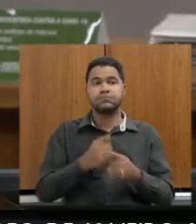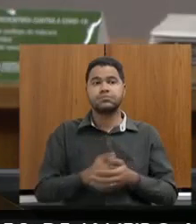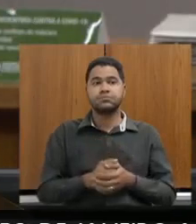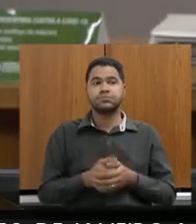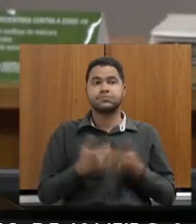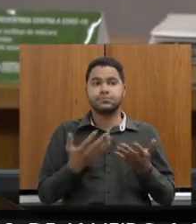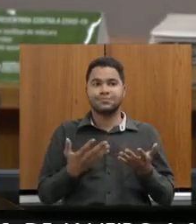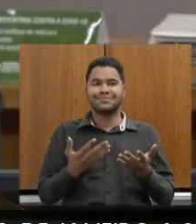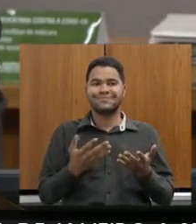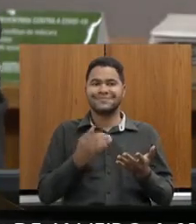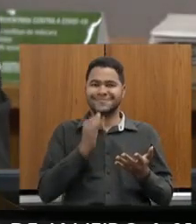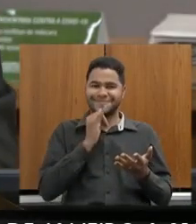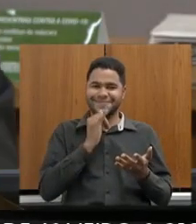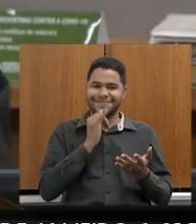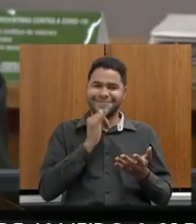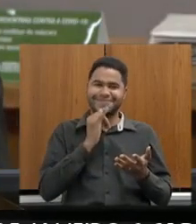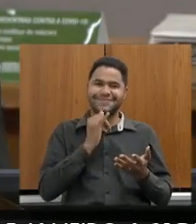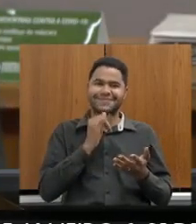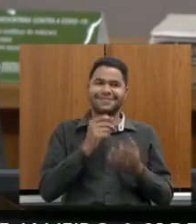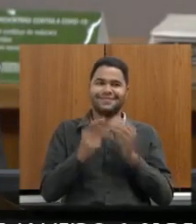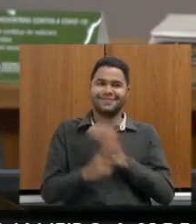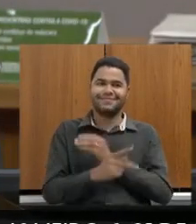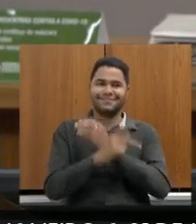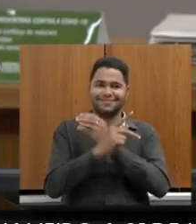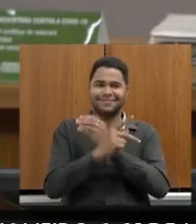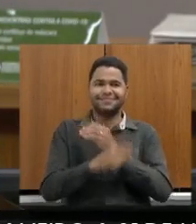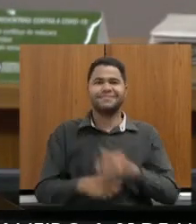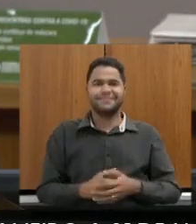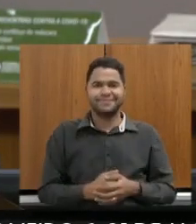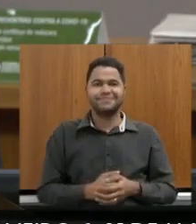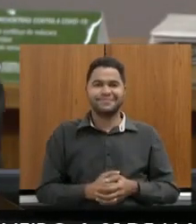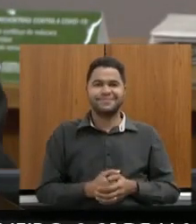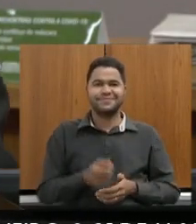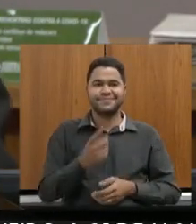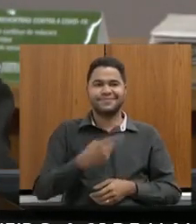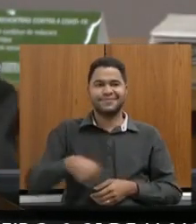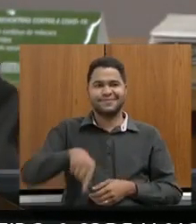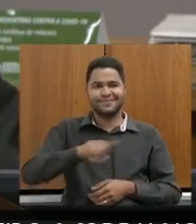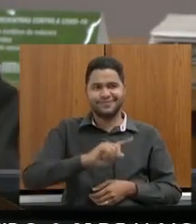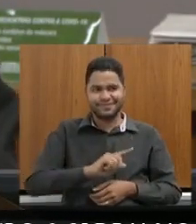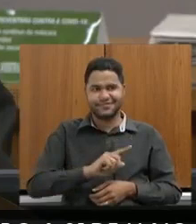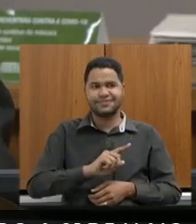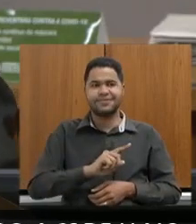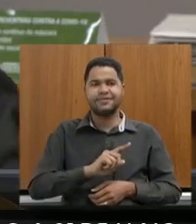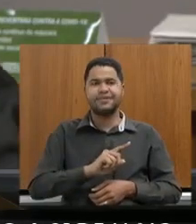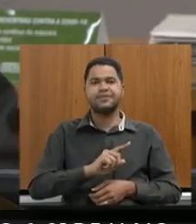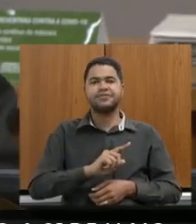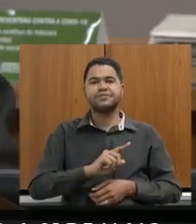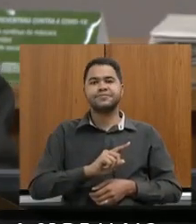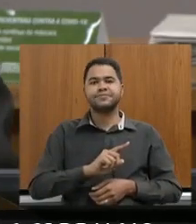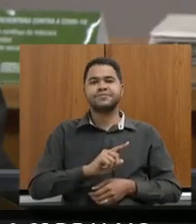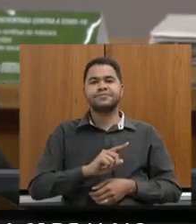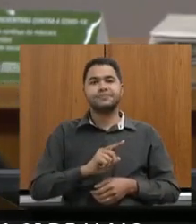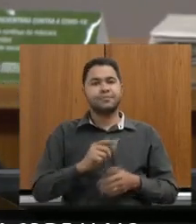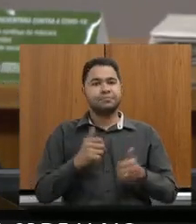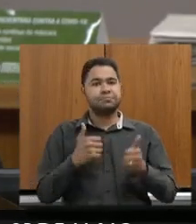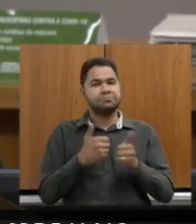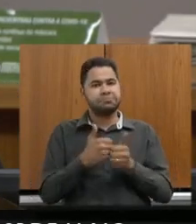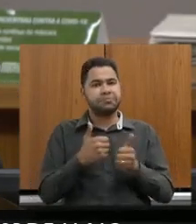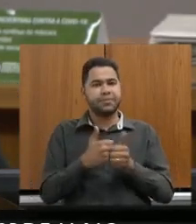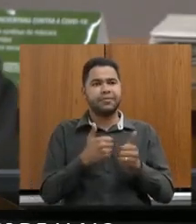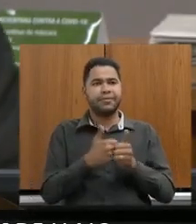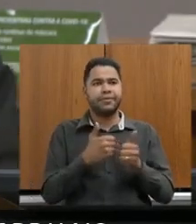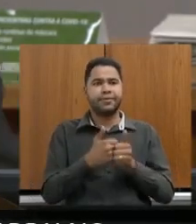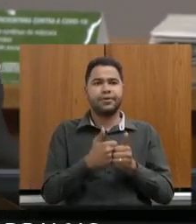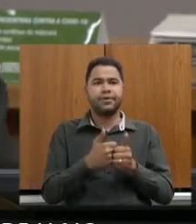na Polícia Civil de Minas Gerais porque somos de terra aproximada